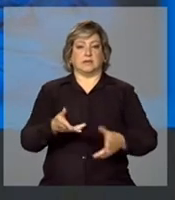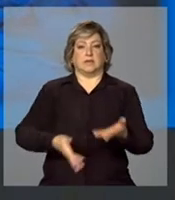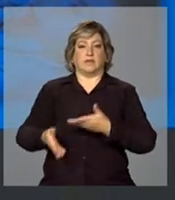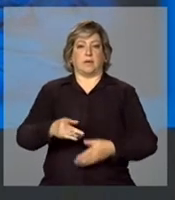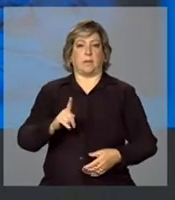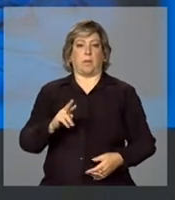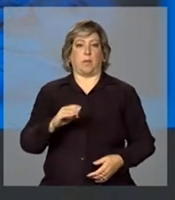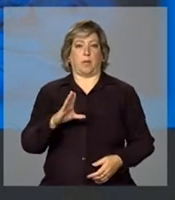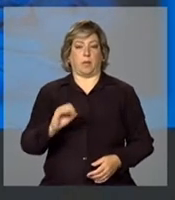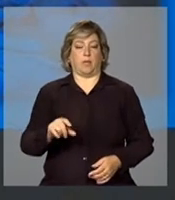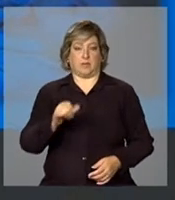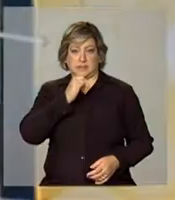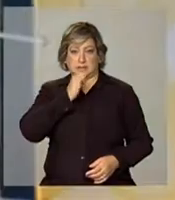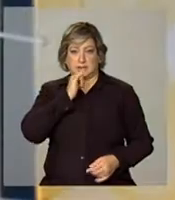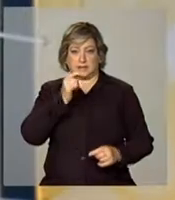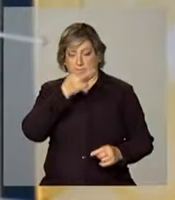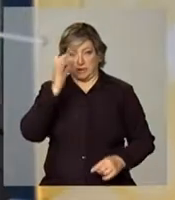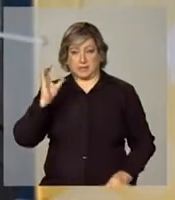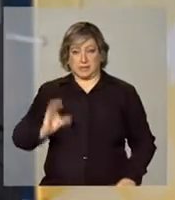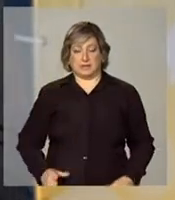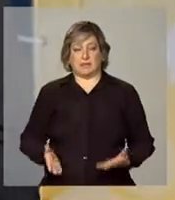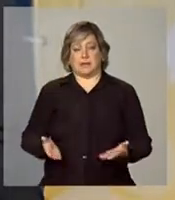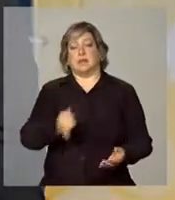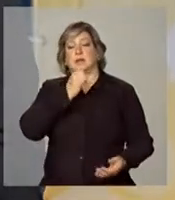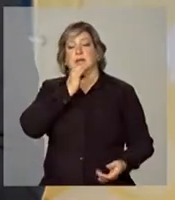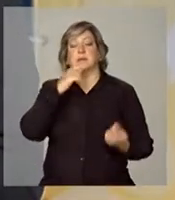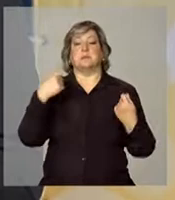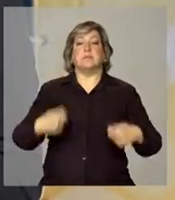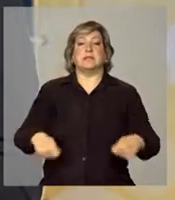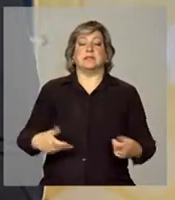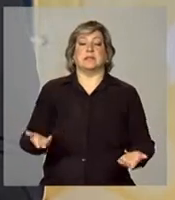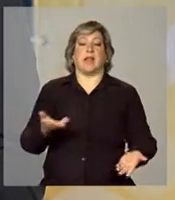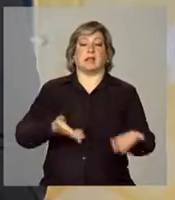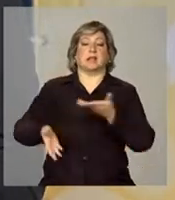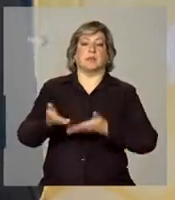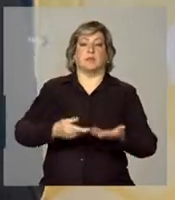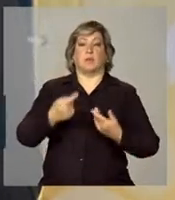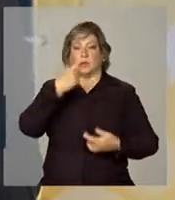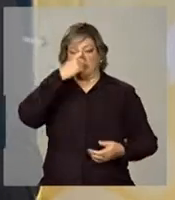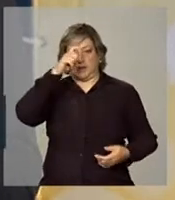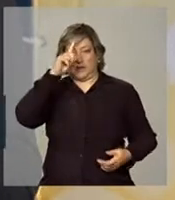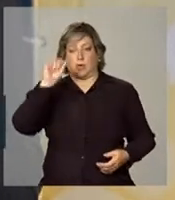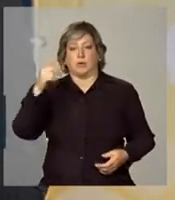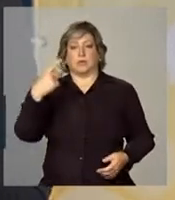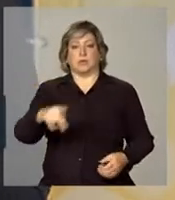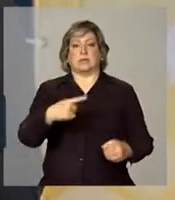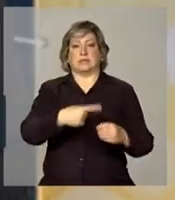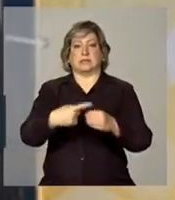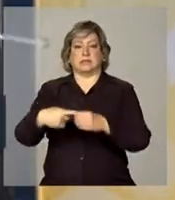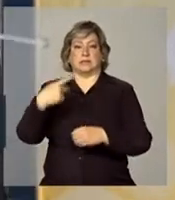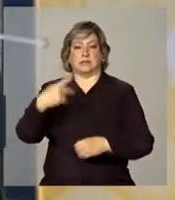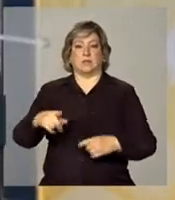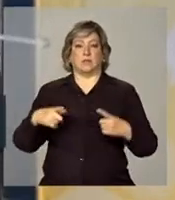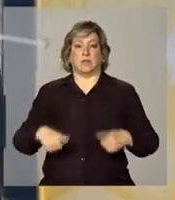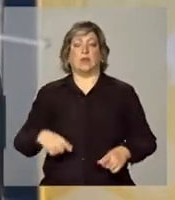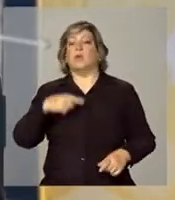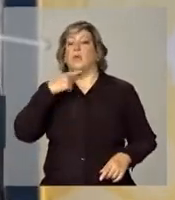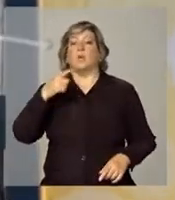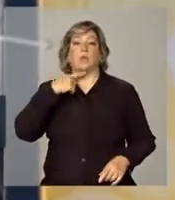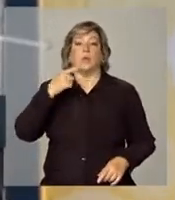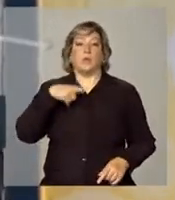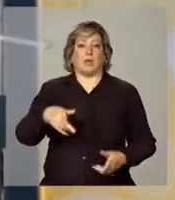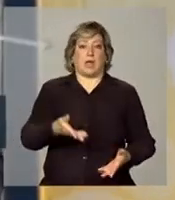O cidadão, por exemplo, que precisa de um atendimento no hospital, na sua cidade, no seu local, e não está conseguindo